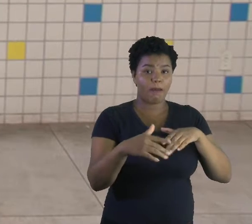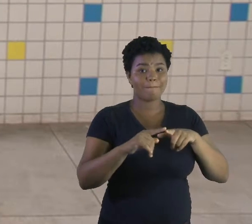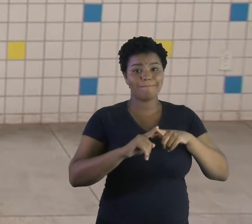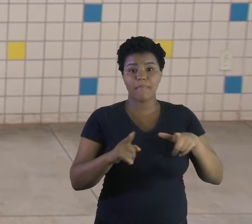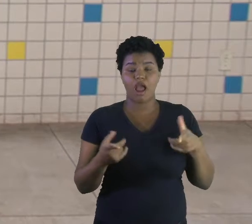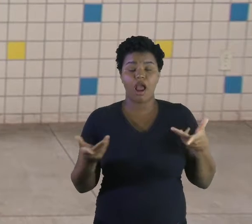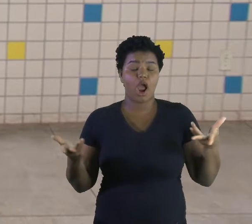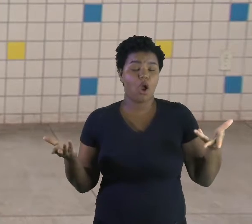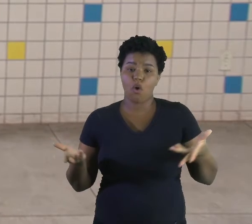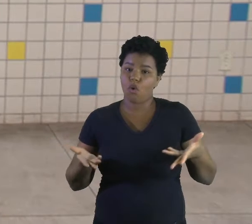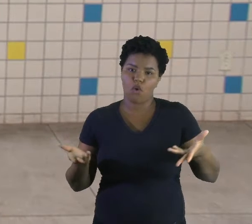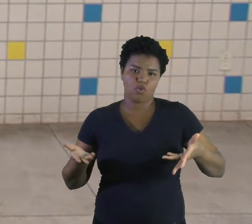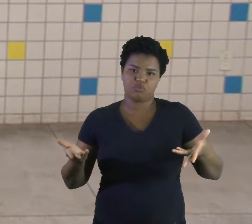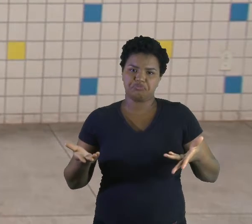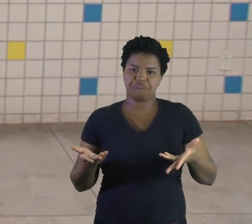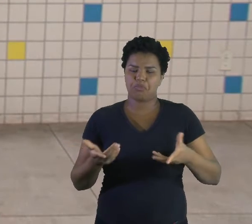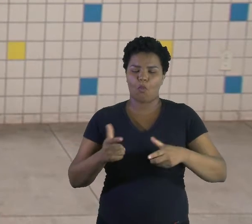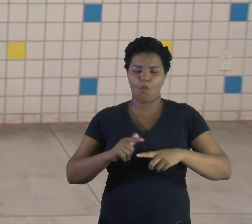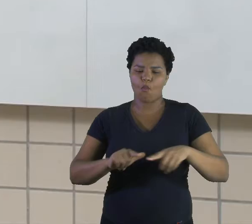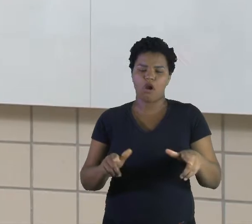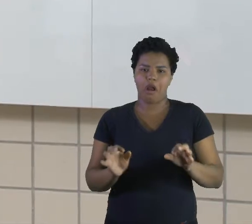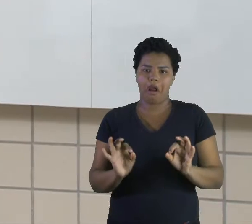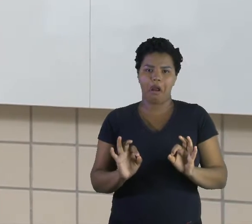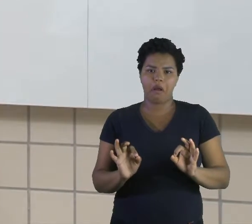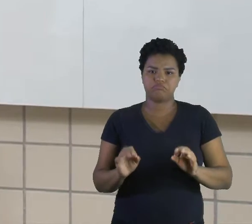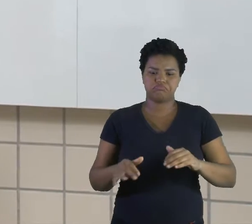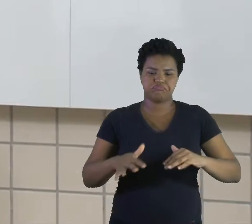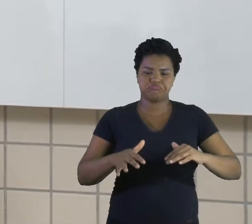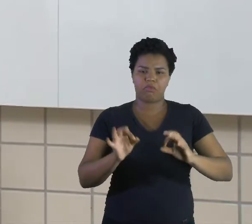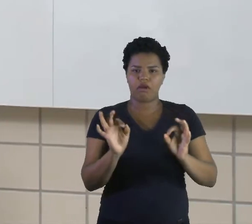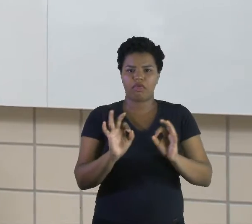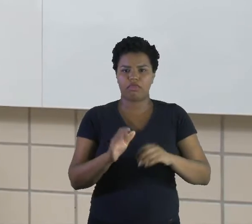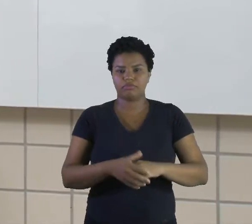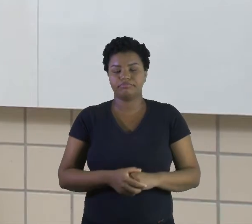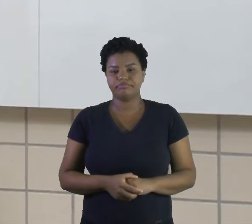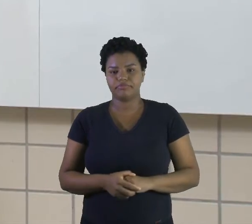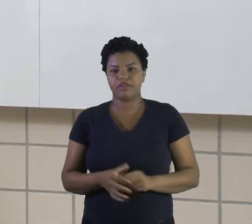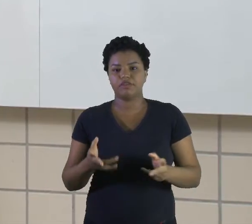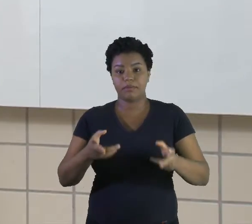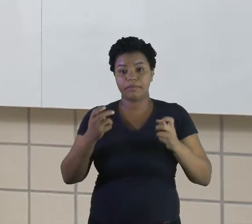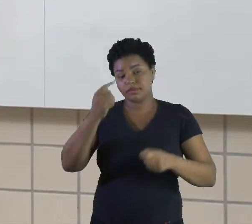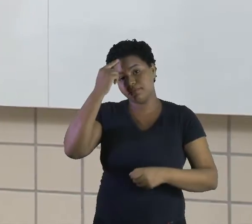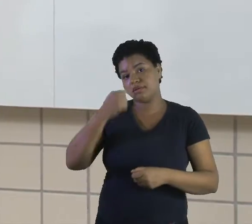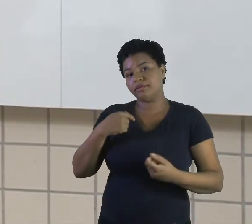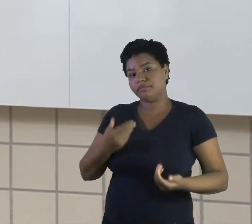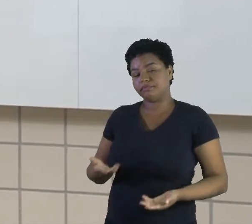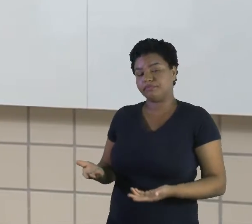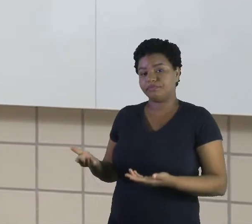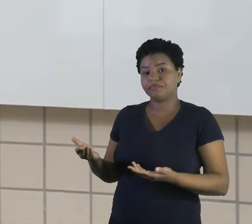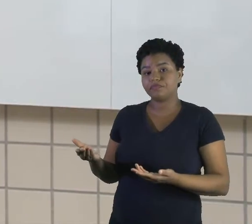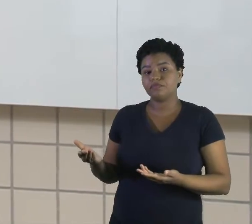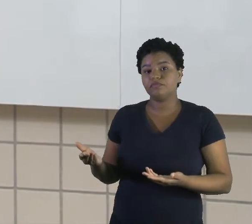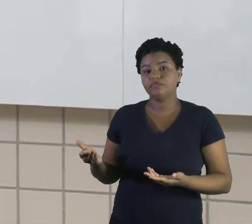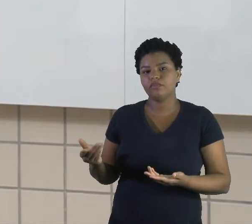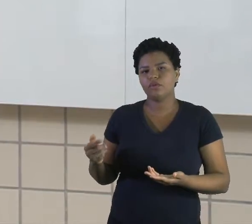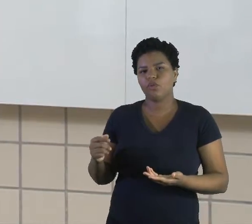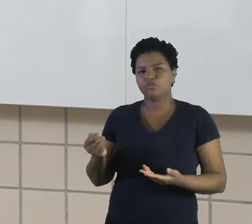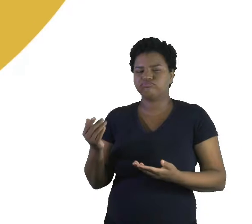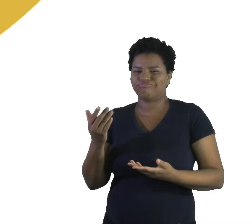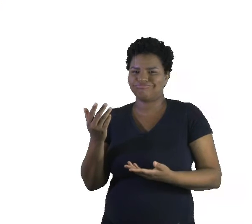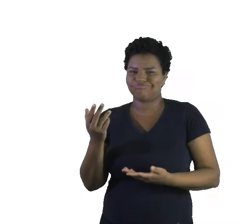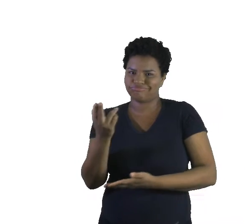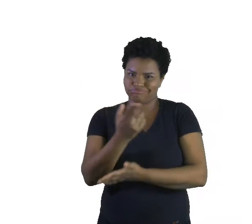não têm mais nenhum tipo de atividade. Vocês vão observar aí na tela de vocês agora uma pequena animação